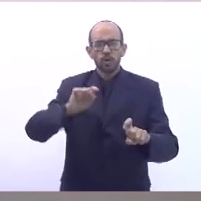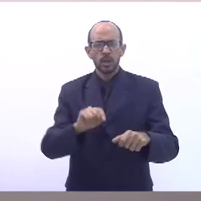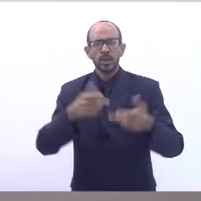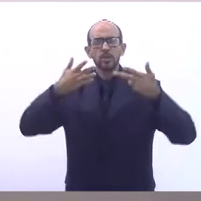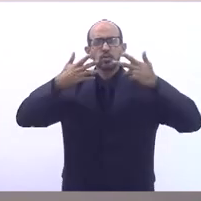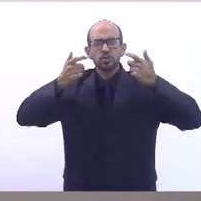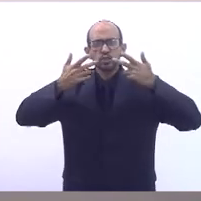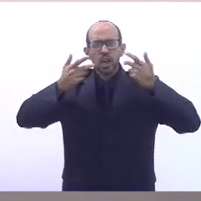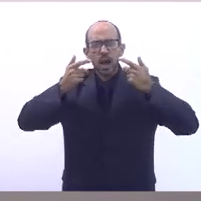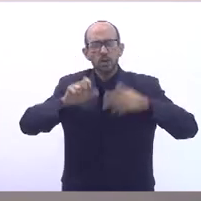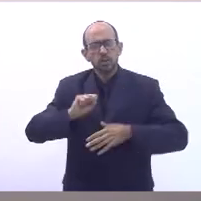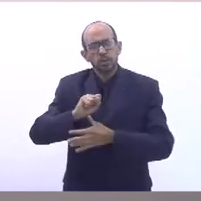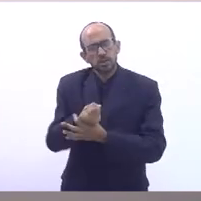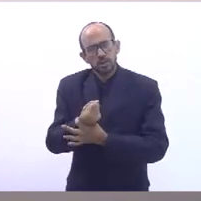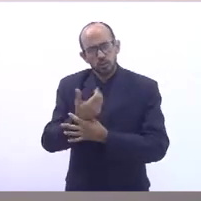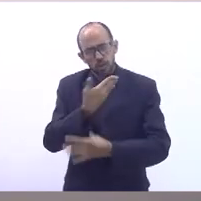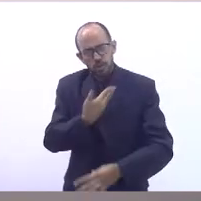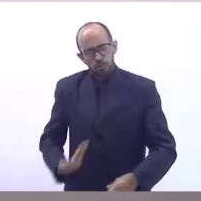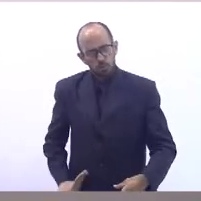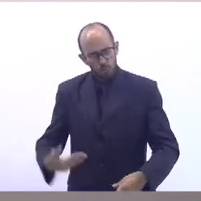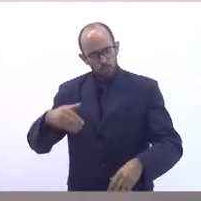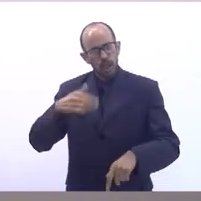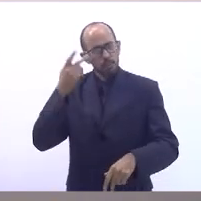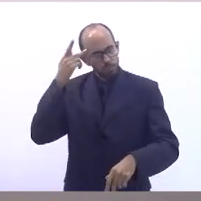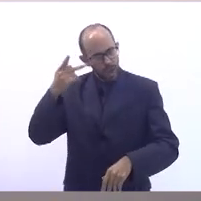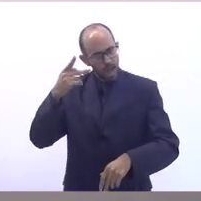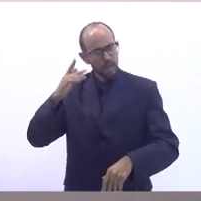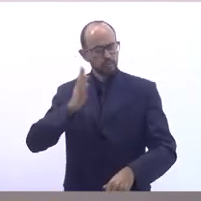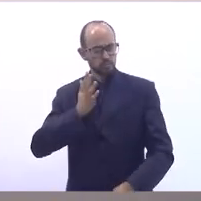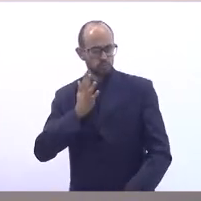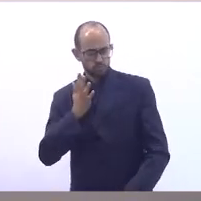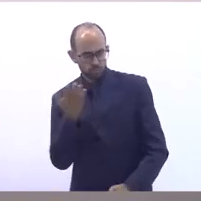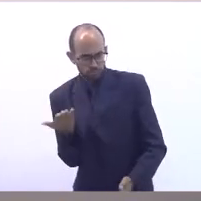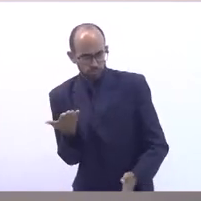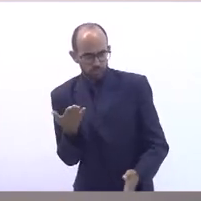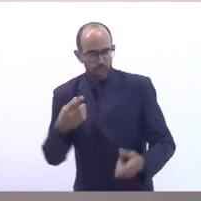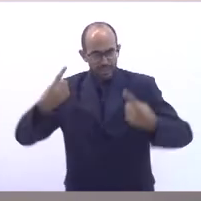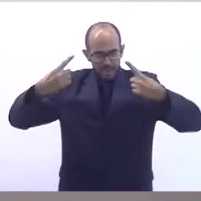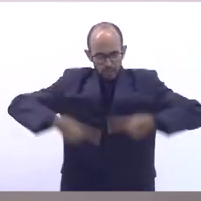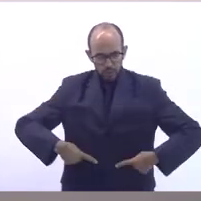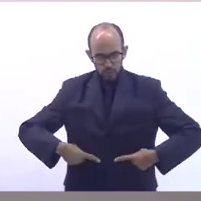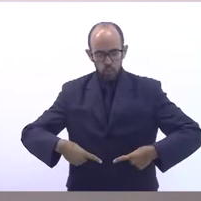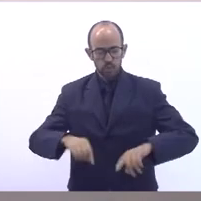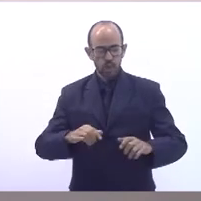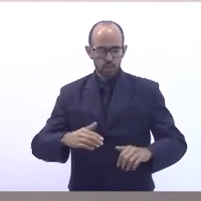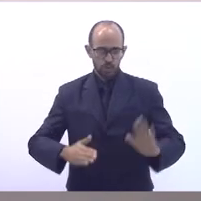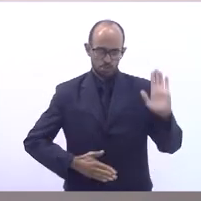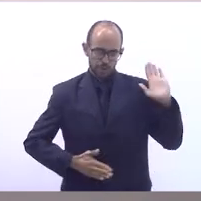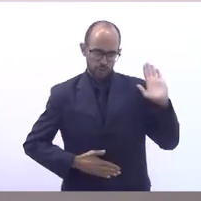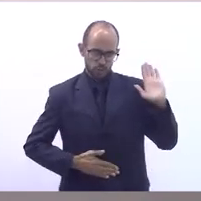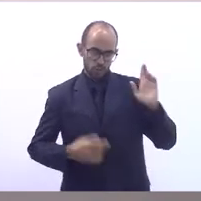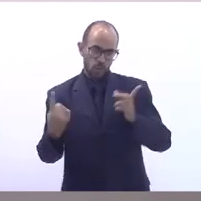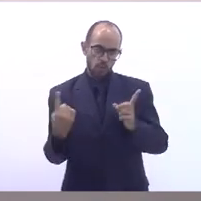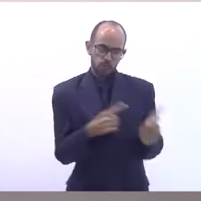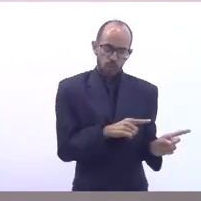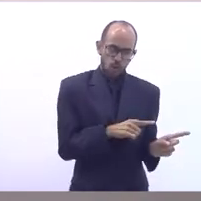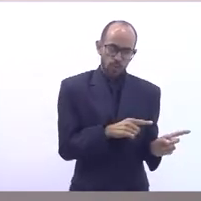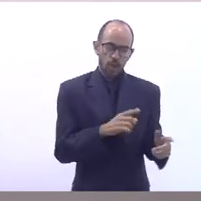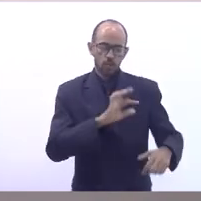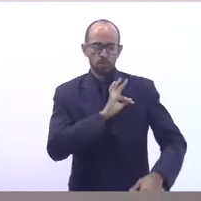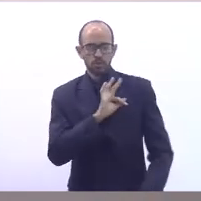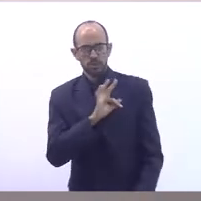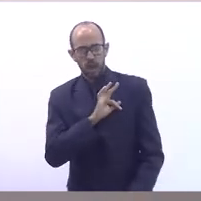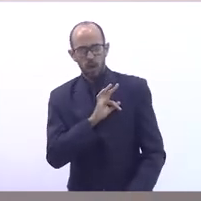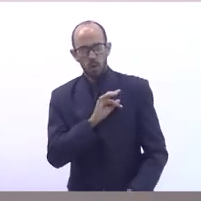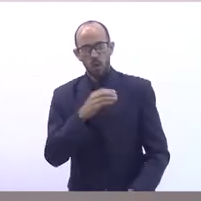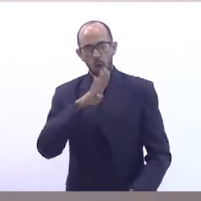teatro da Segurança Pública para Elite desse jogo de disputa entre bandidos versus policial e o bem versus mal quem